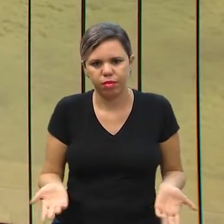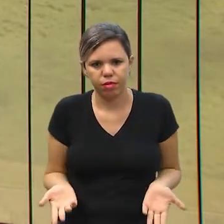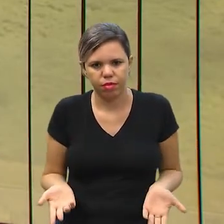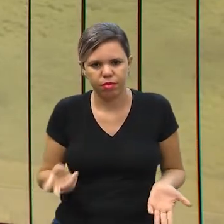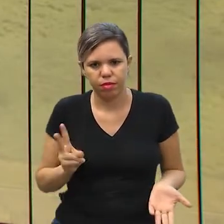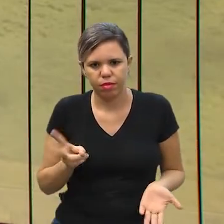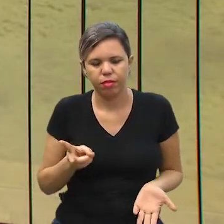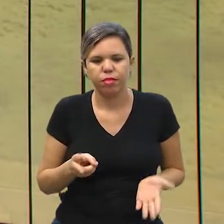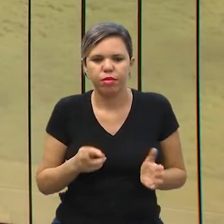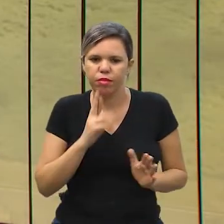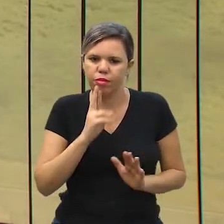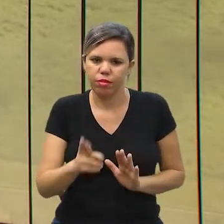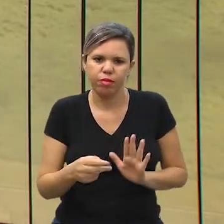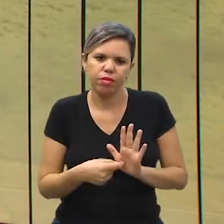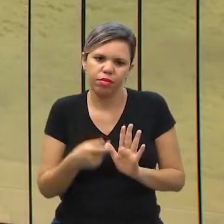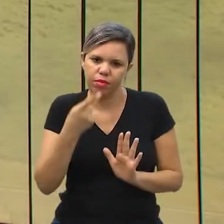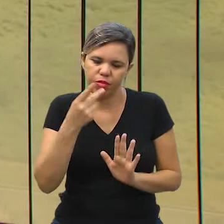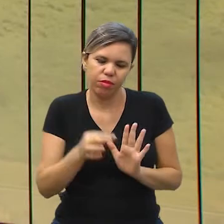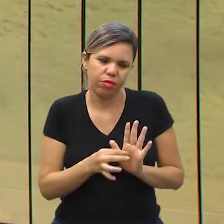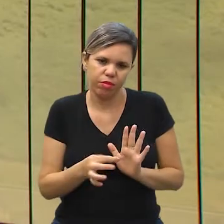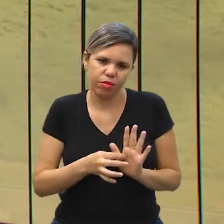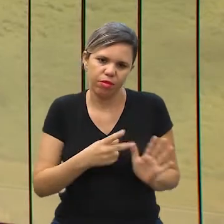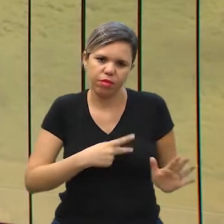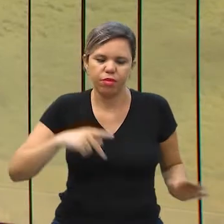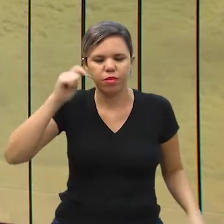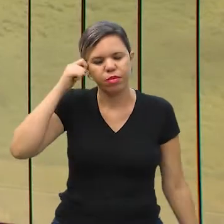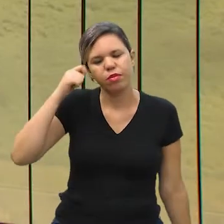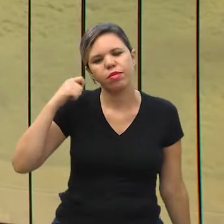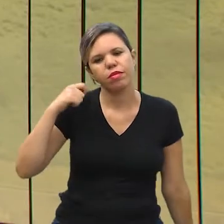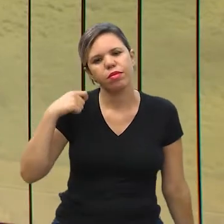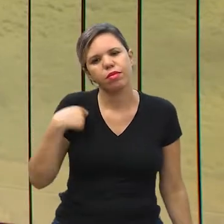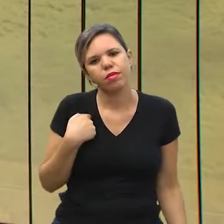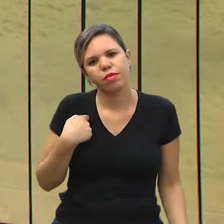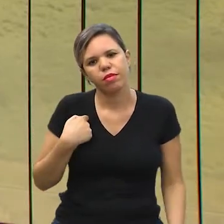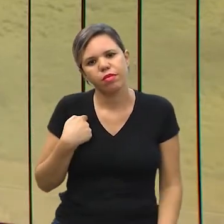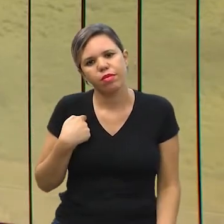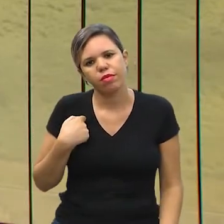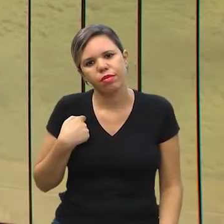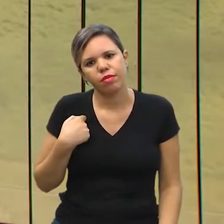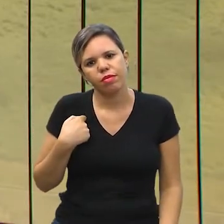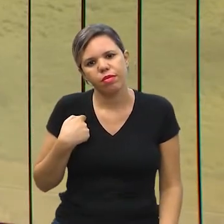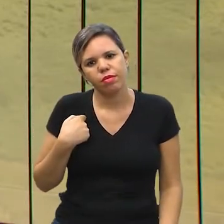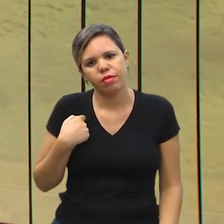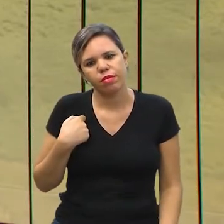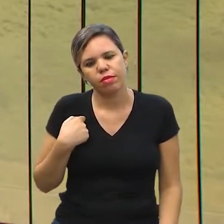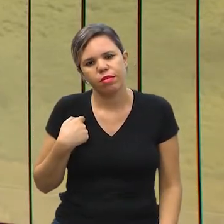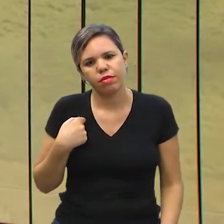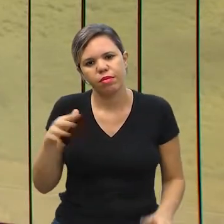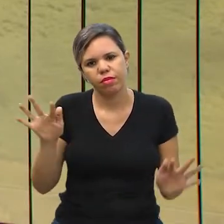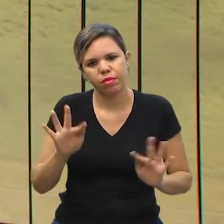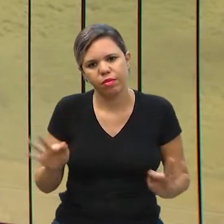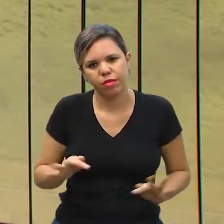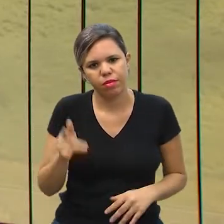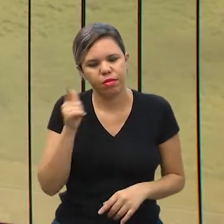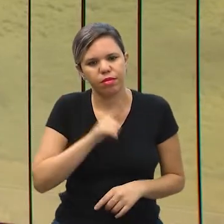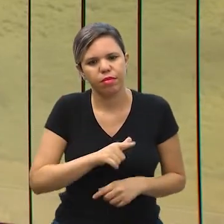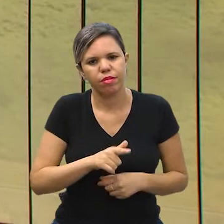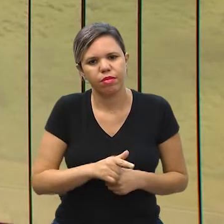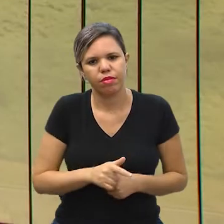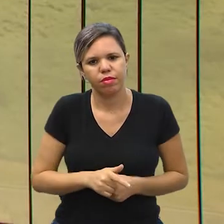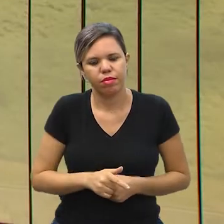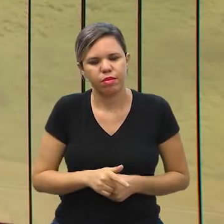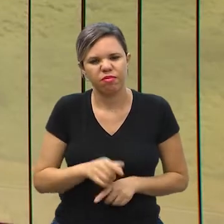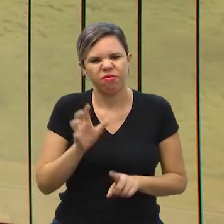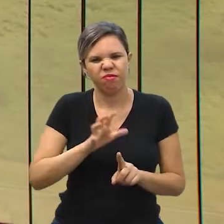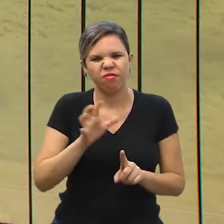então eu sempre manifesto né o fato de você pontepretano a é muito feliz